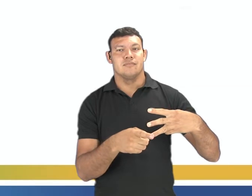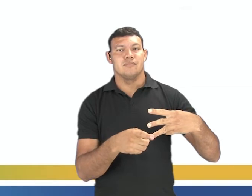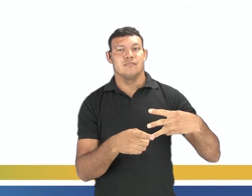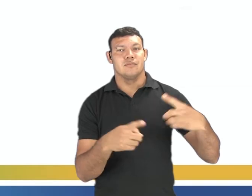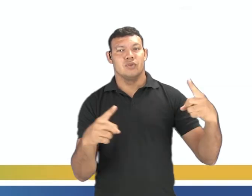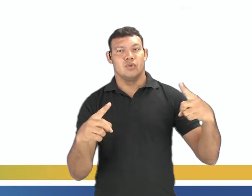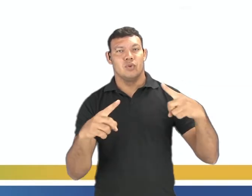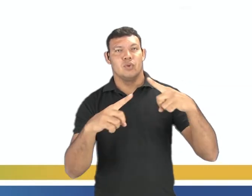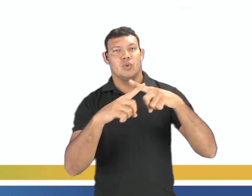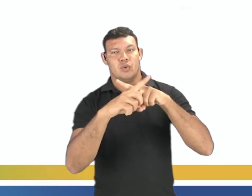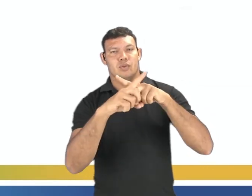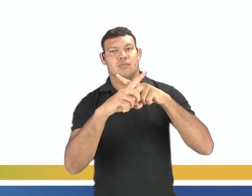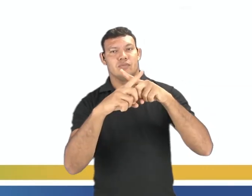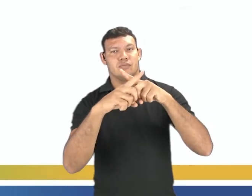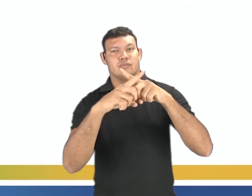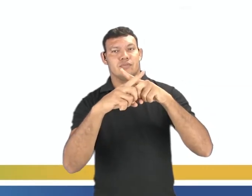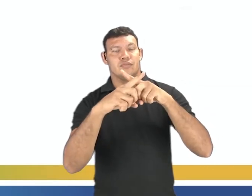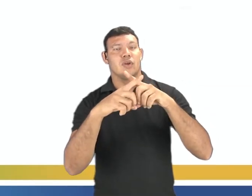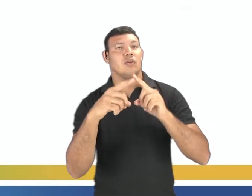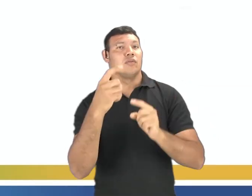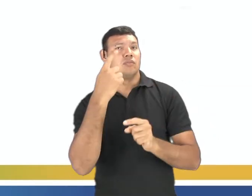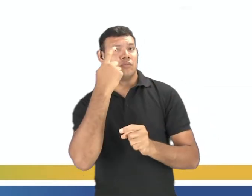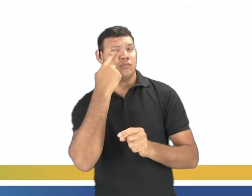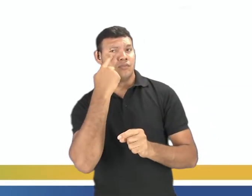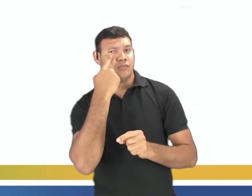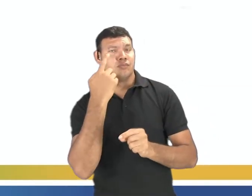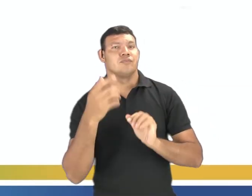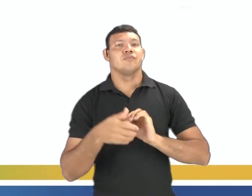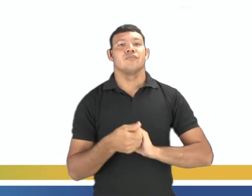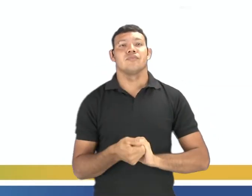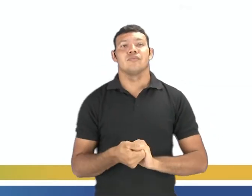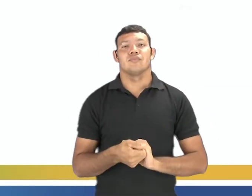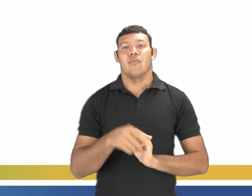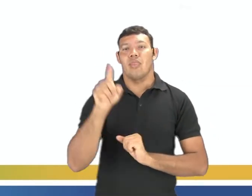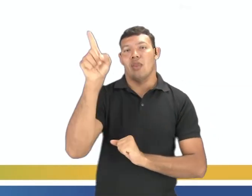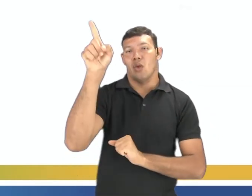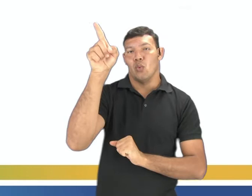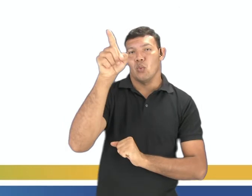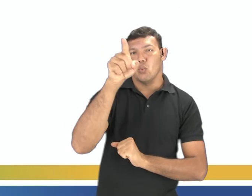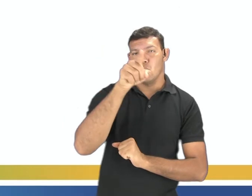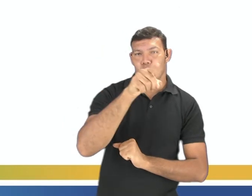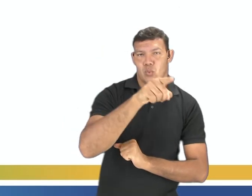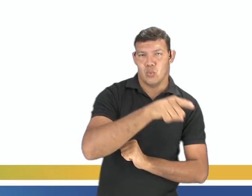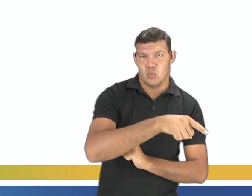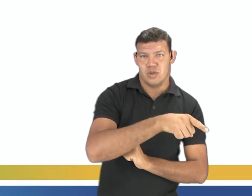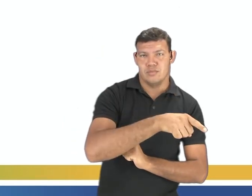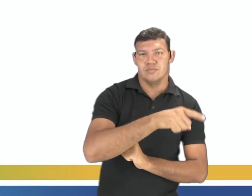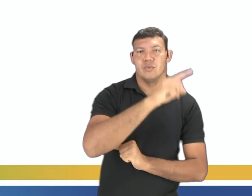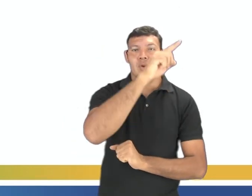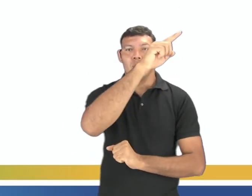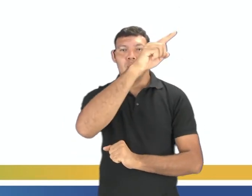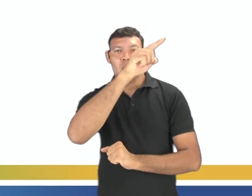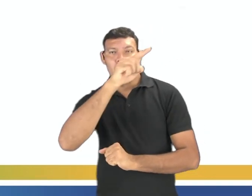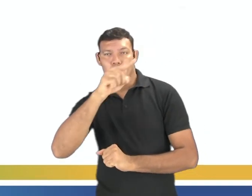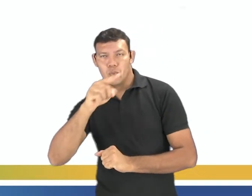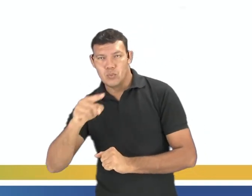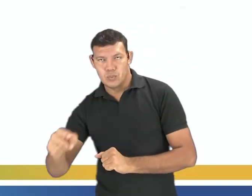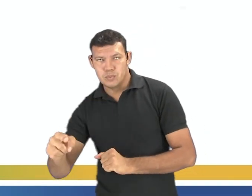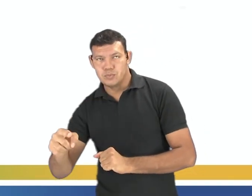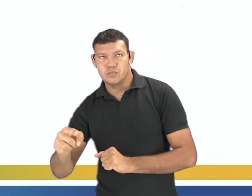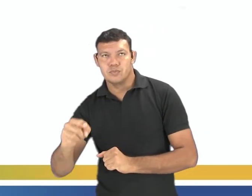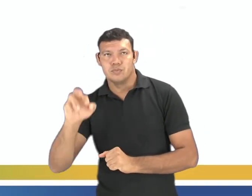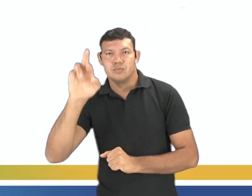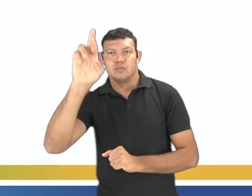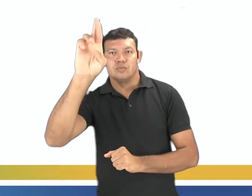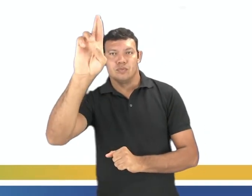duas retas concorrentes e aí observe na imagem a nós temos aí o